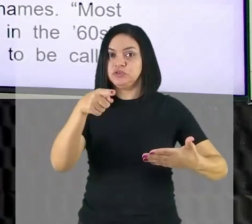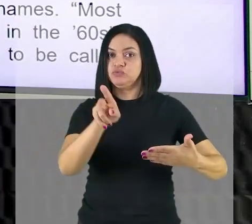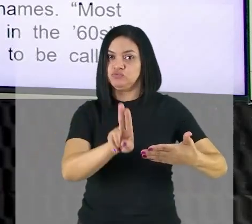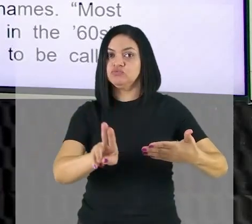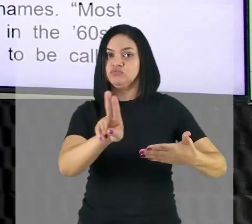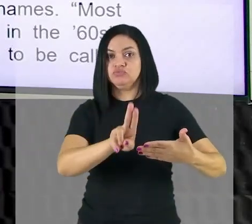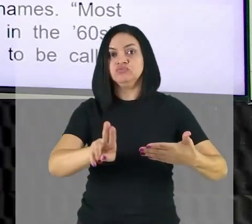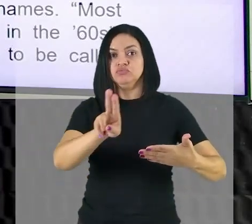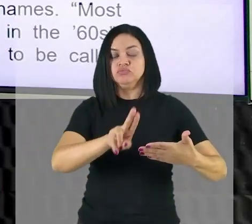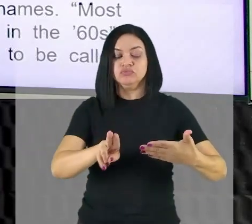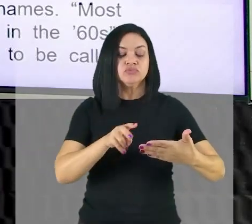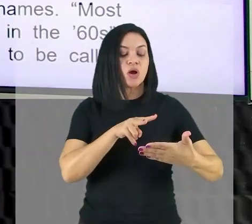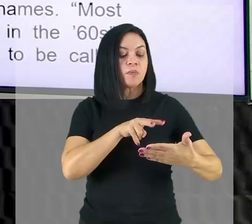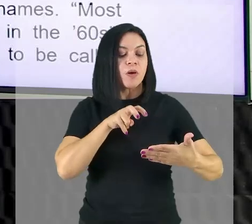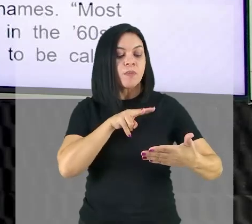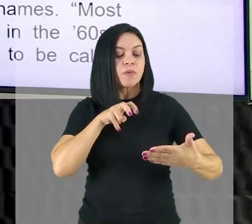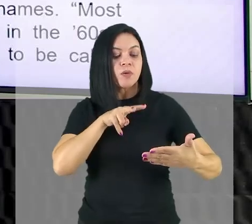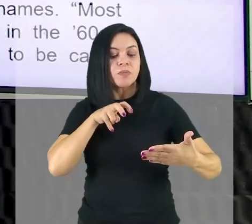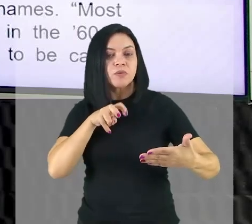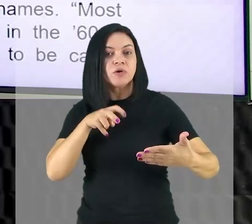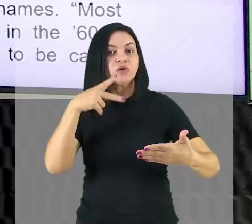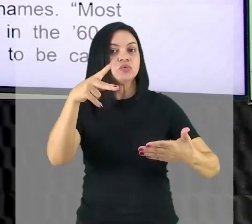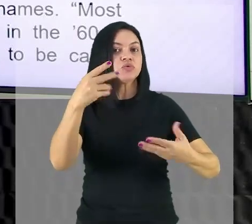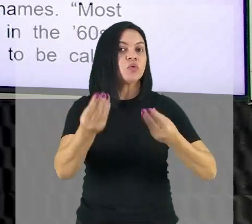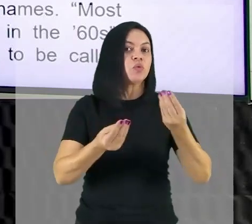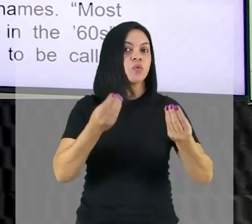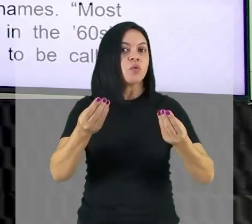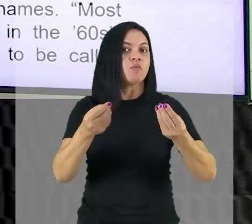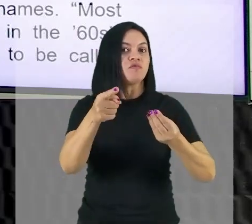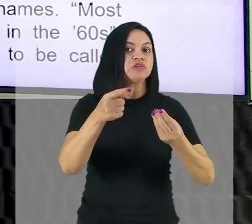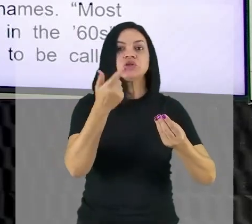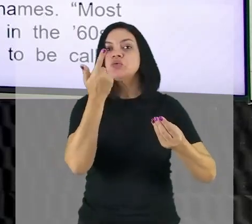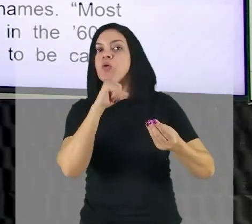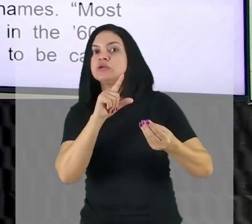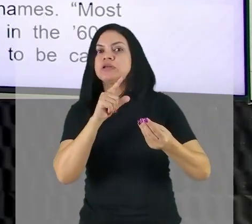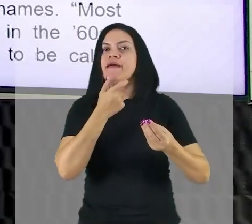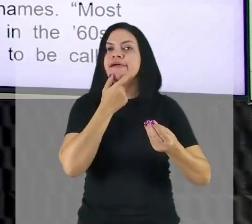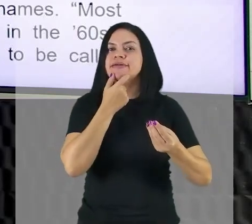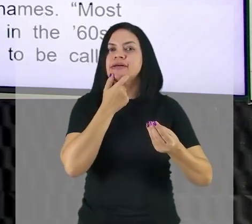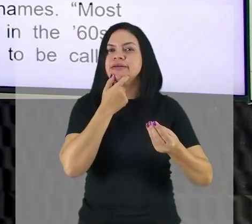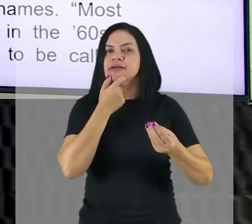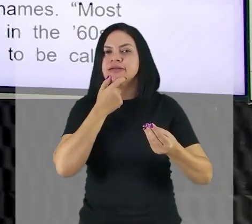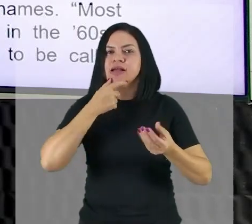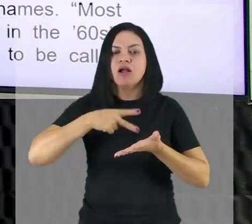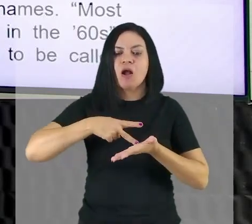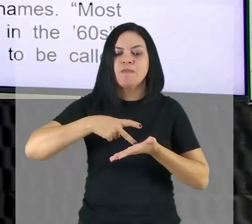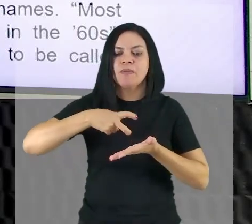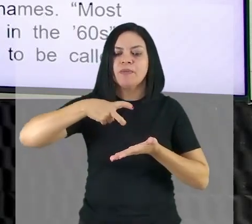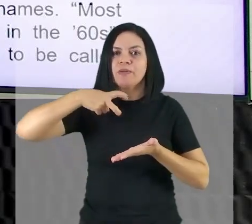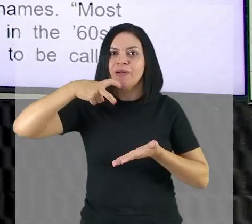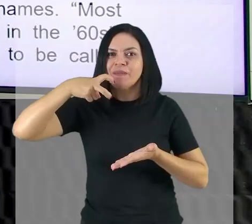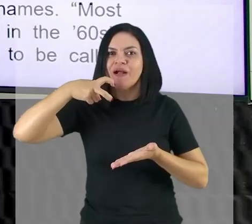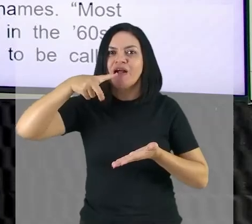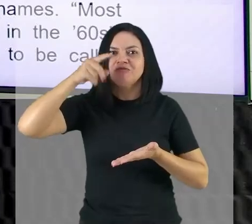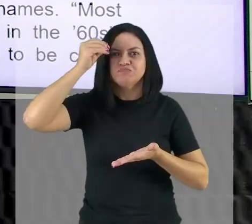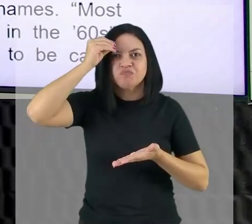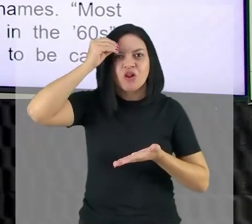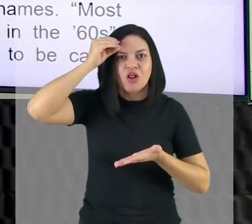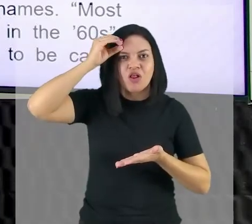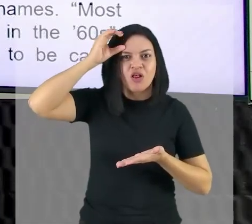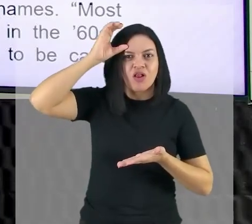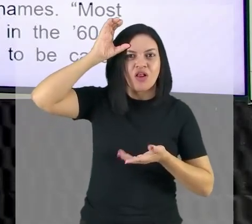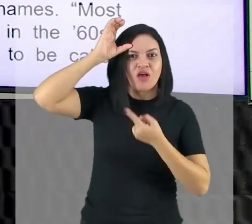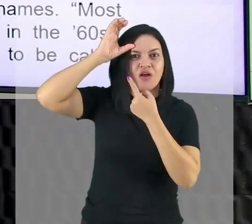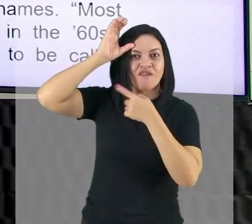vai utilizar conforme o seu grau de proficiência. Se você tem um conhecimento maior ou menor de vocabulário, isso vai te